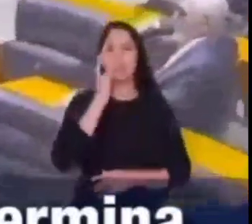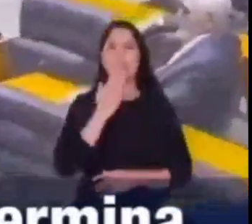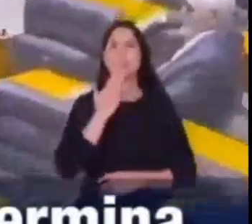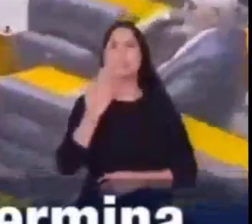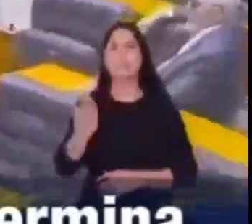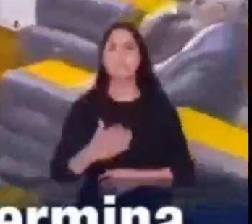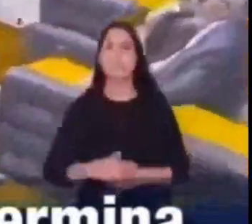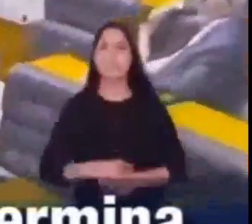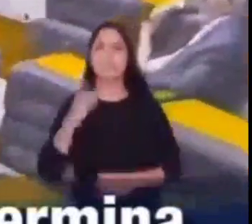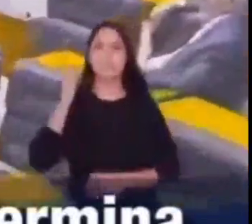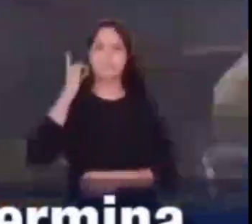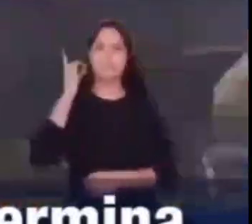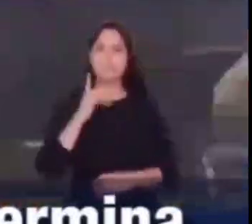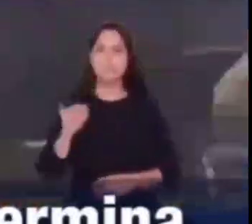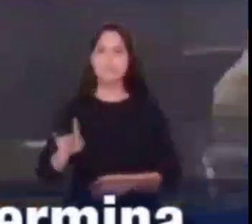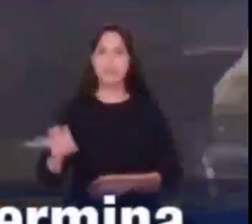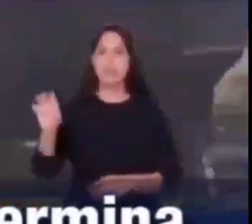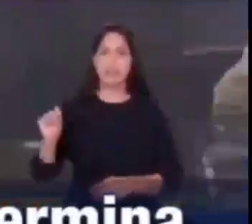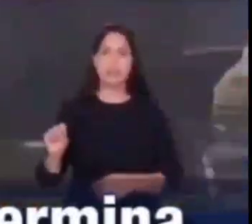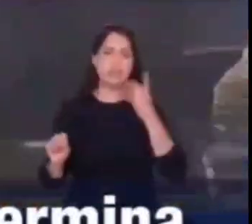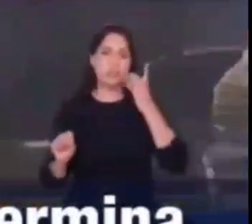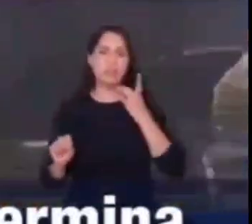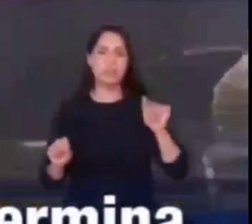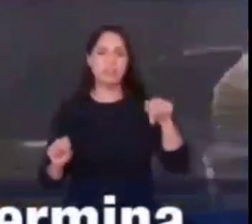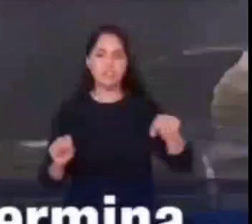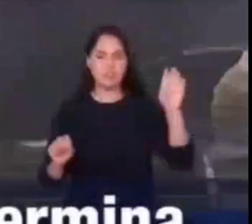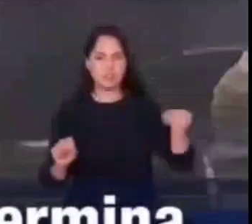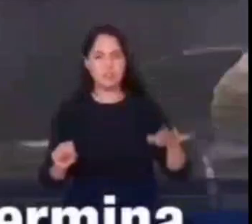Senhores deputados, deputado Paulo Guedes, deputado Gilvanda Federal,